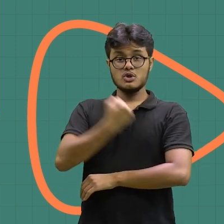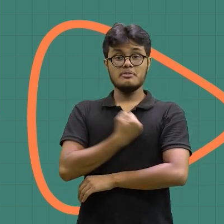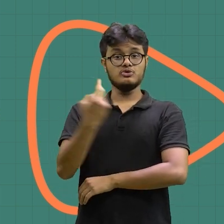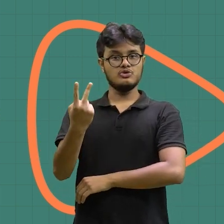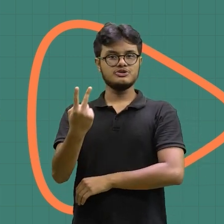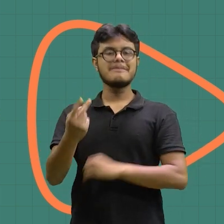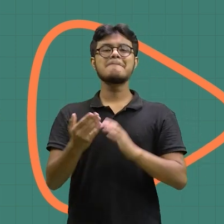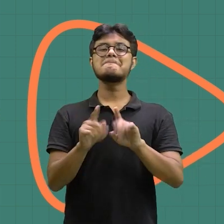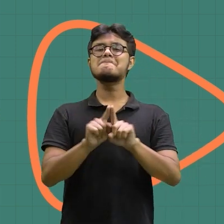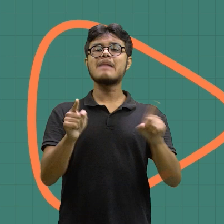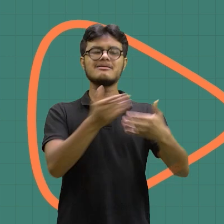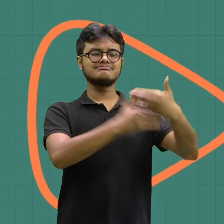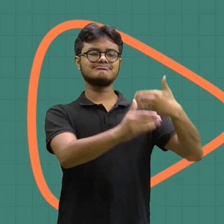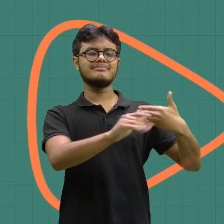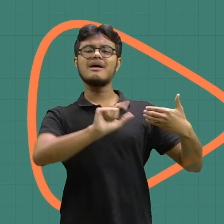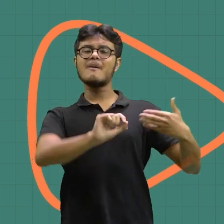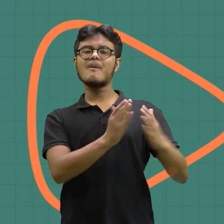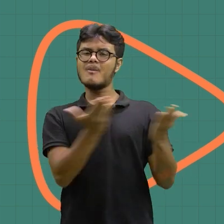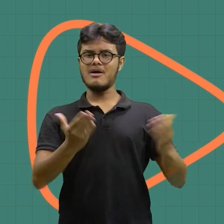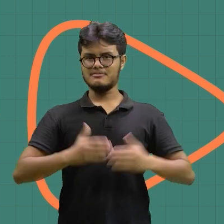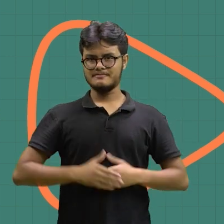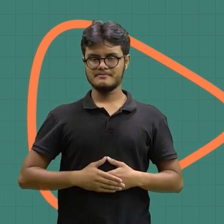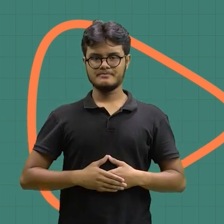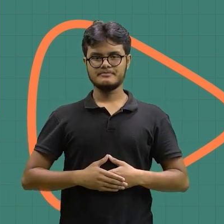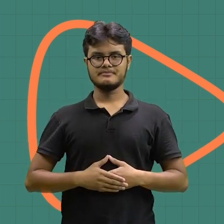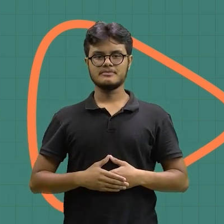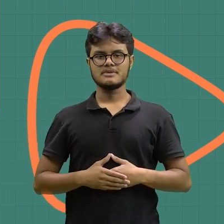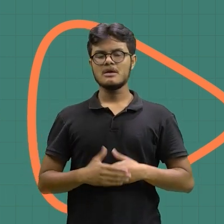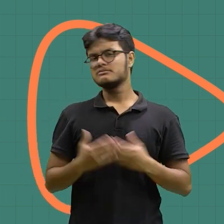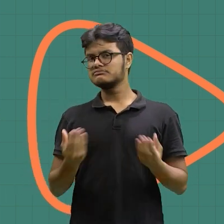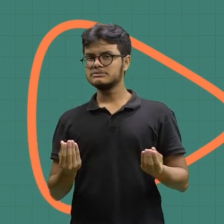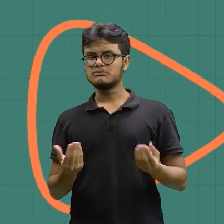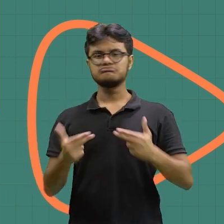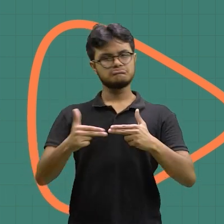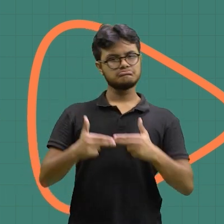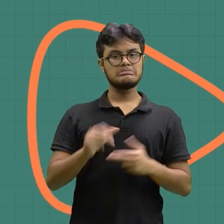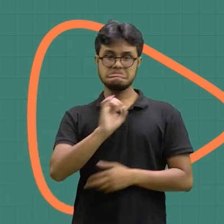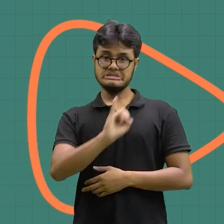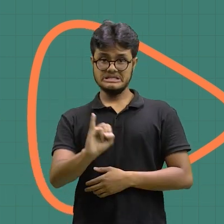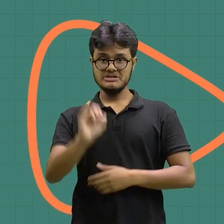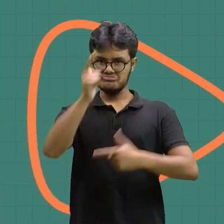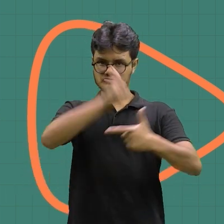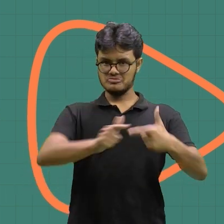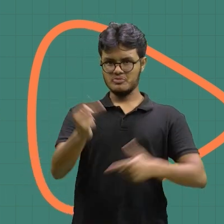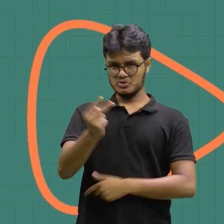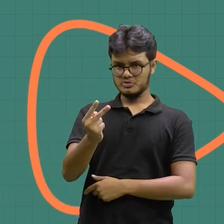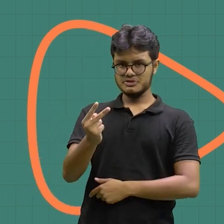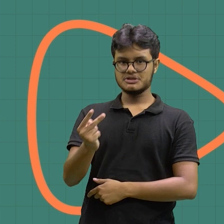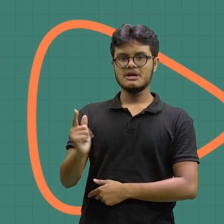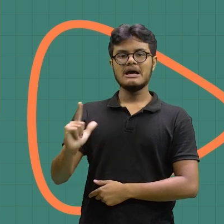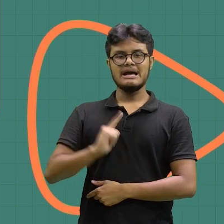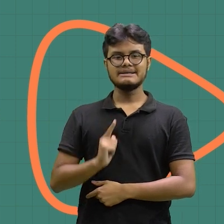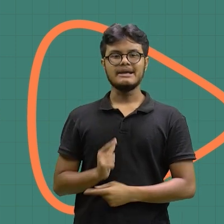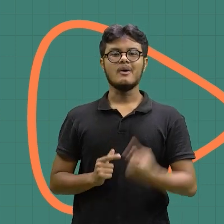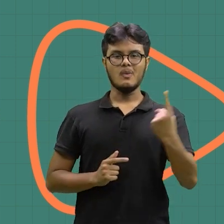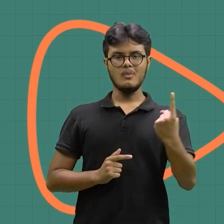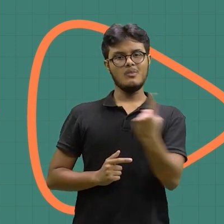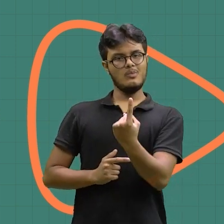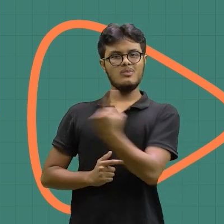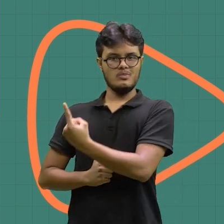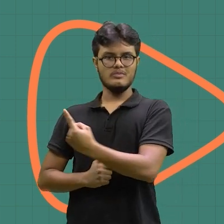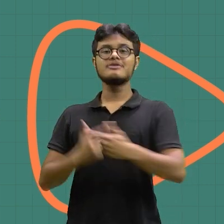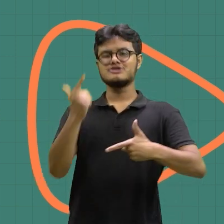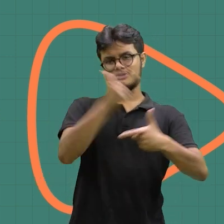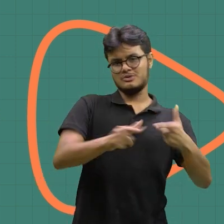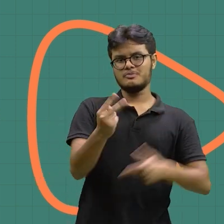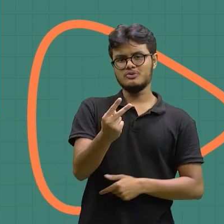3 contatos fizeram com que ela fosse dividida por 2 3 vezes. Então, ó, foi dividido por 2 uma vez aqui, outra e outra.